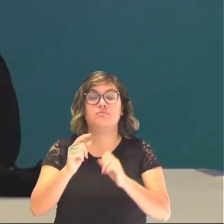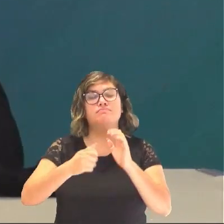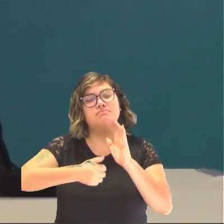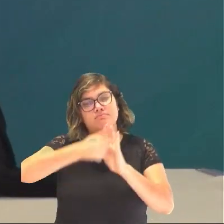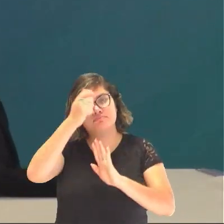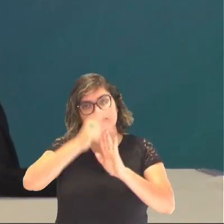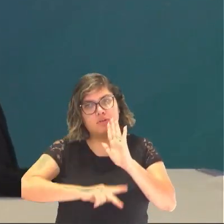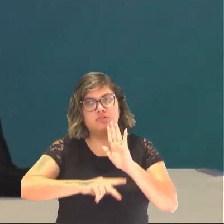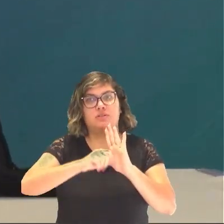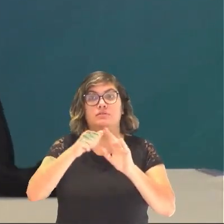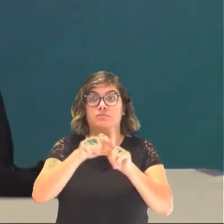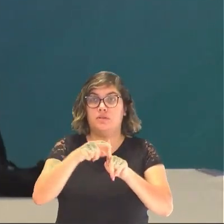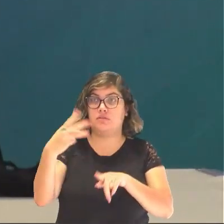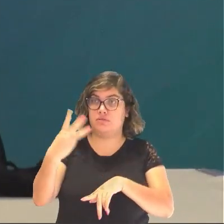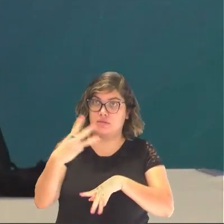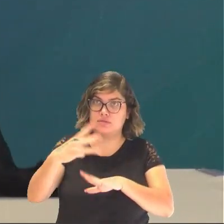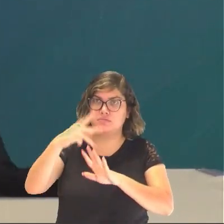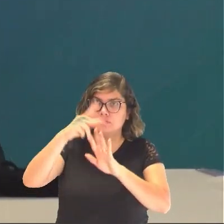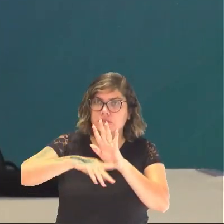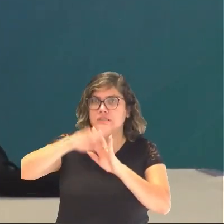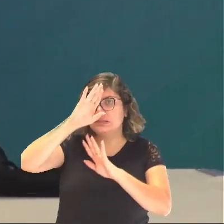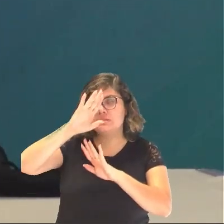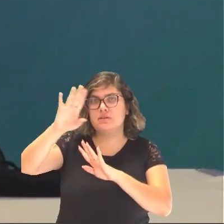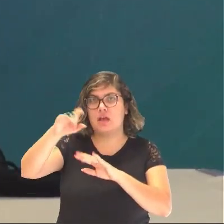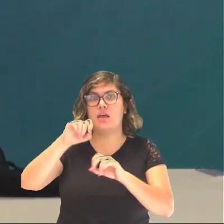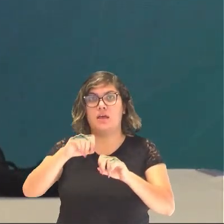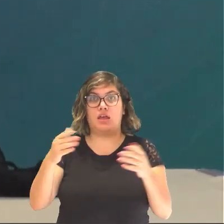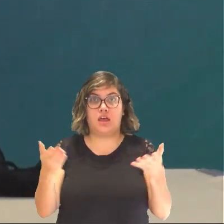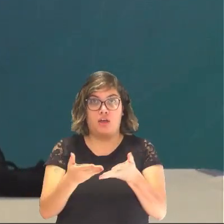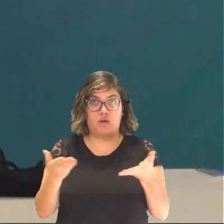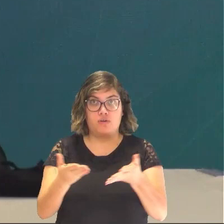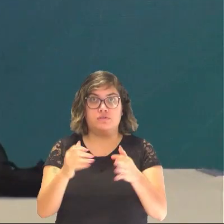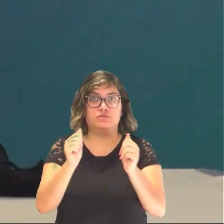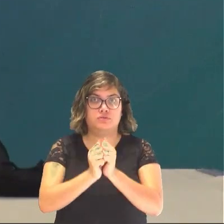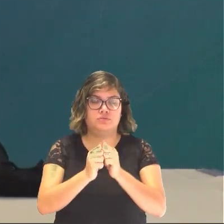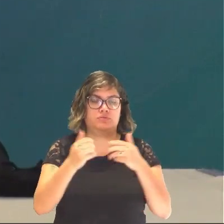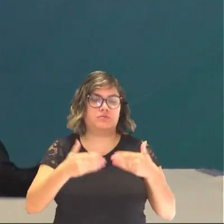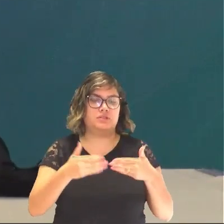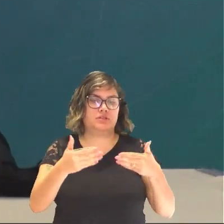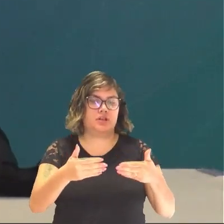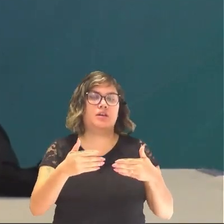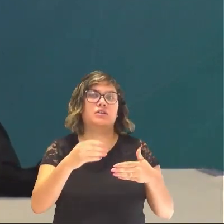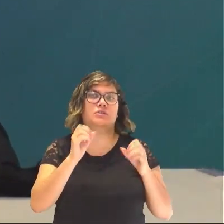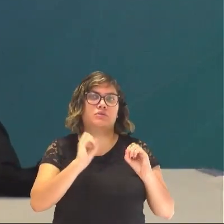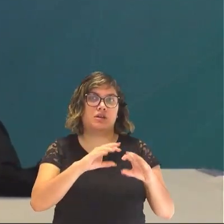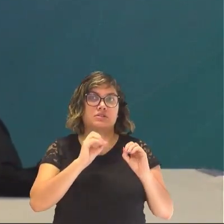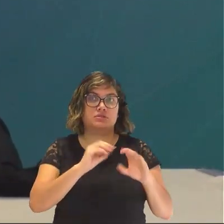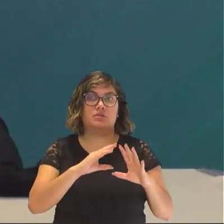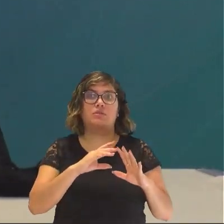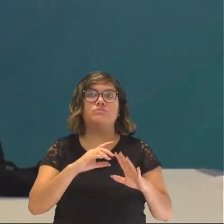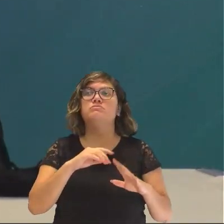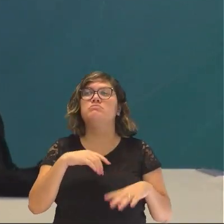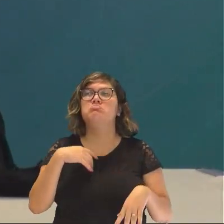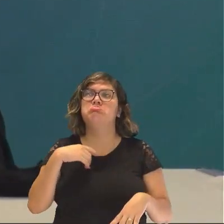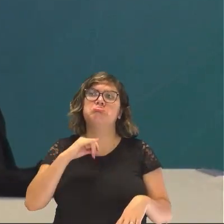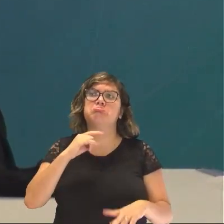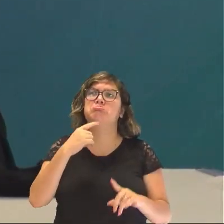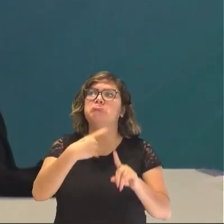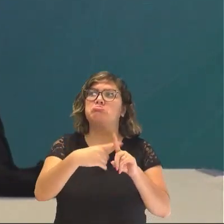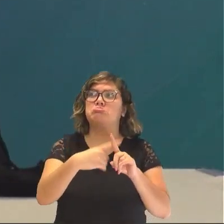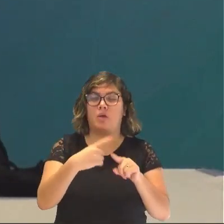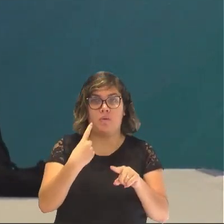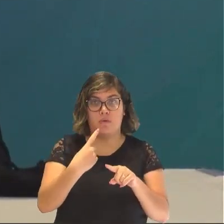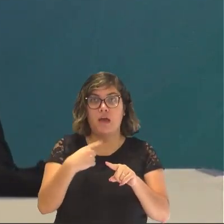terceiro grande projeto que a gente está nesse momento é esse agora, com o Ministério da Educação. E qual a vantagem que eu vejo? Porque a gente